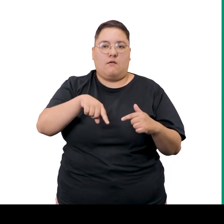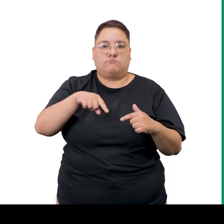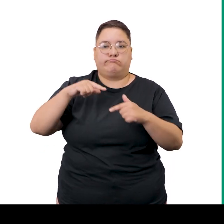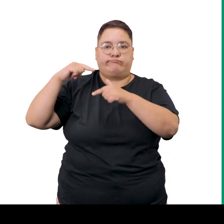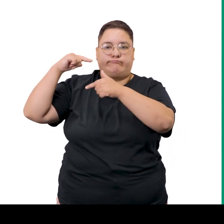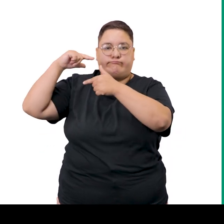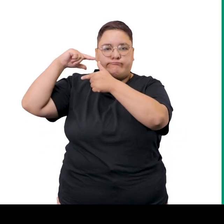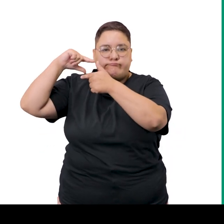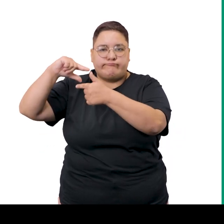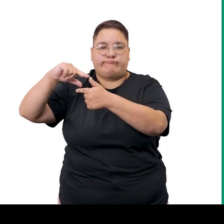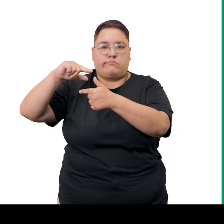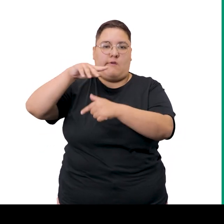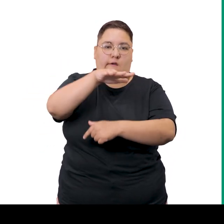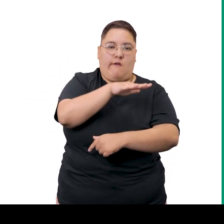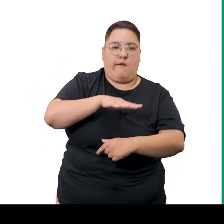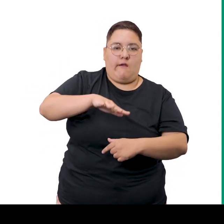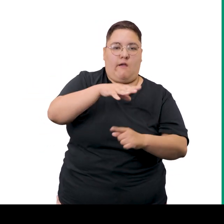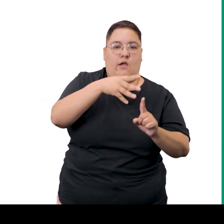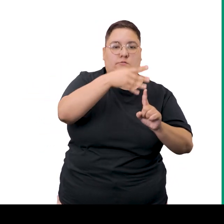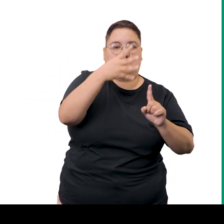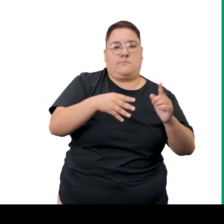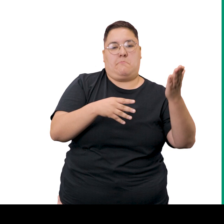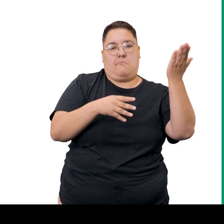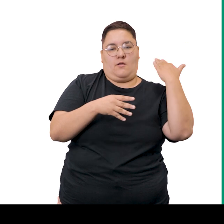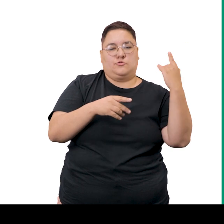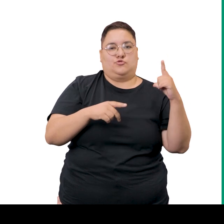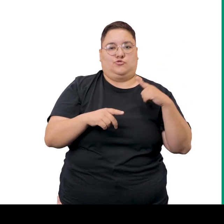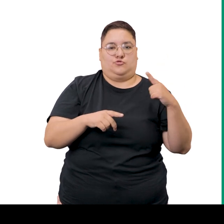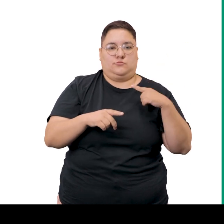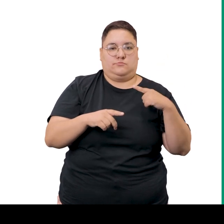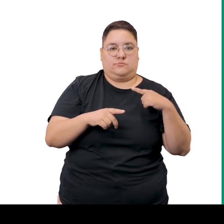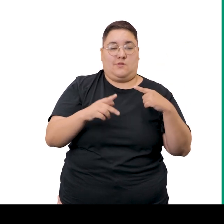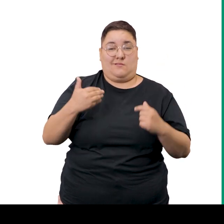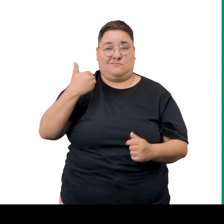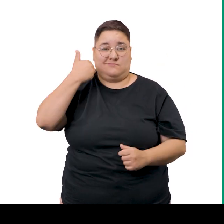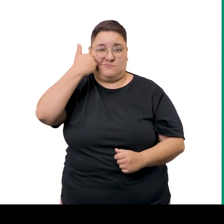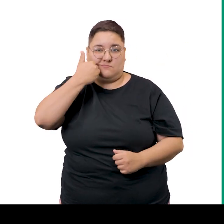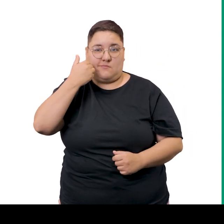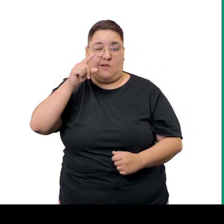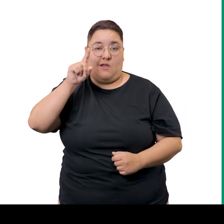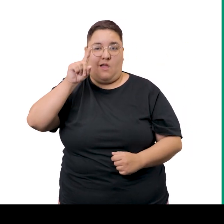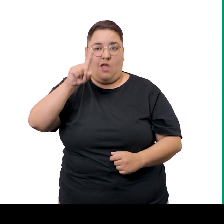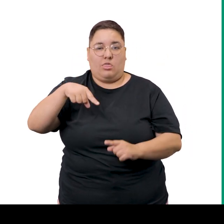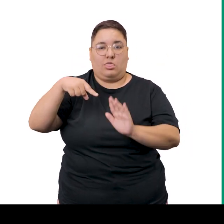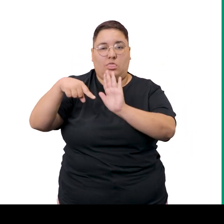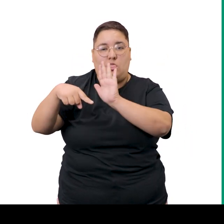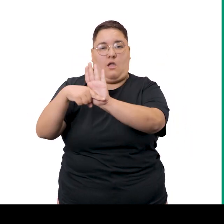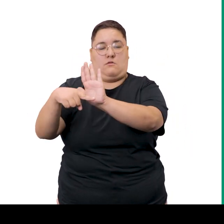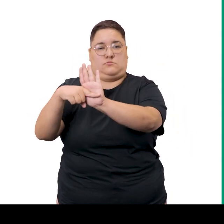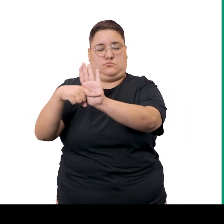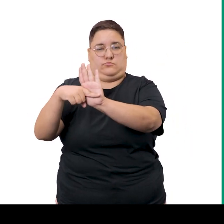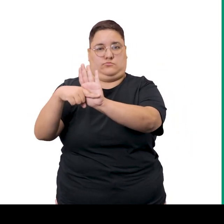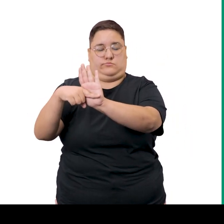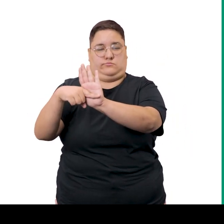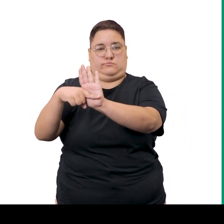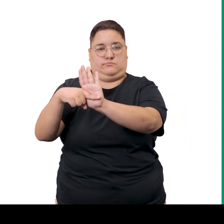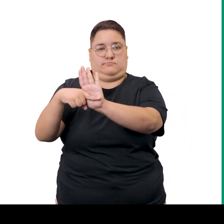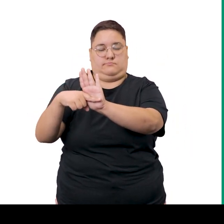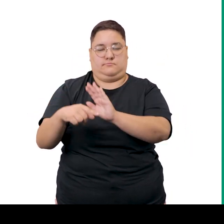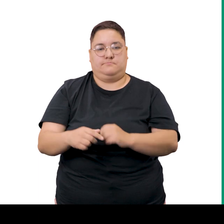ao conservadorismo no meio LGBT do período, em que ser pervertido seria um atributo negativo.